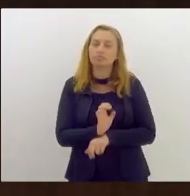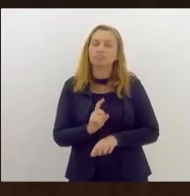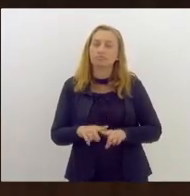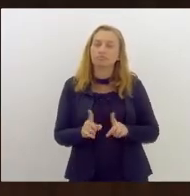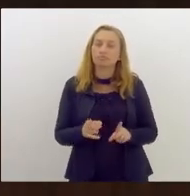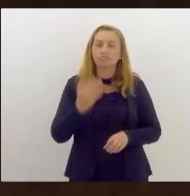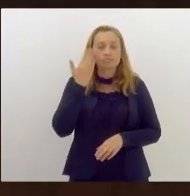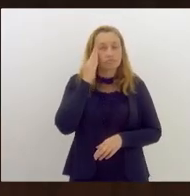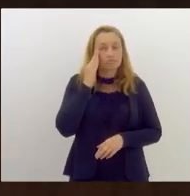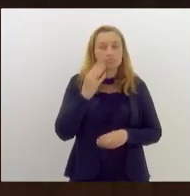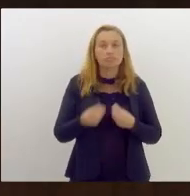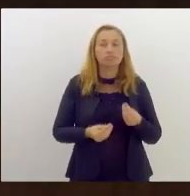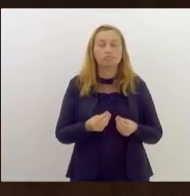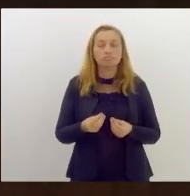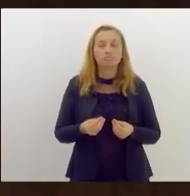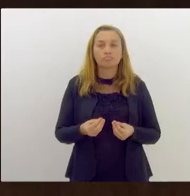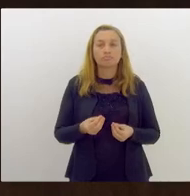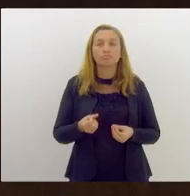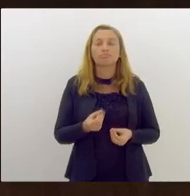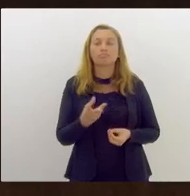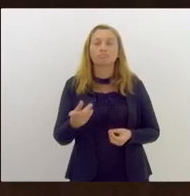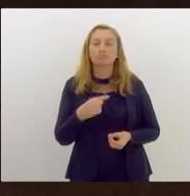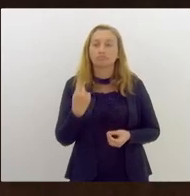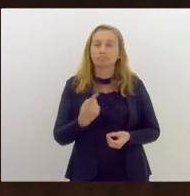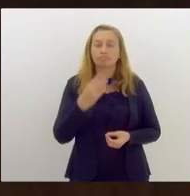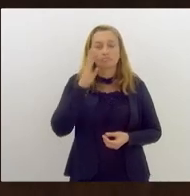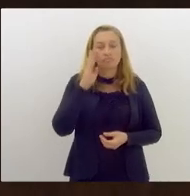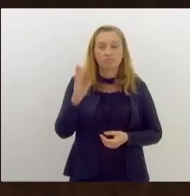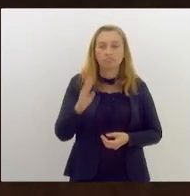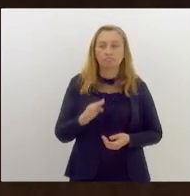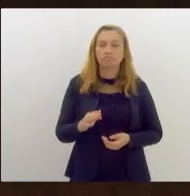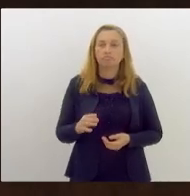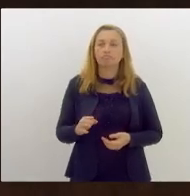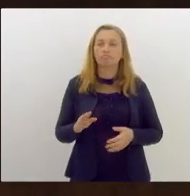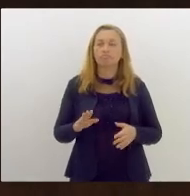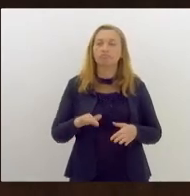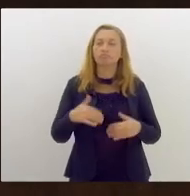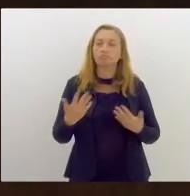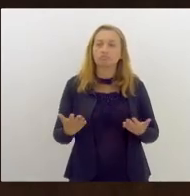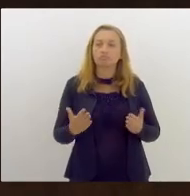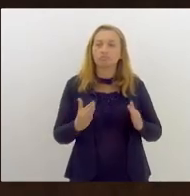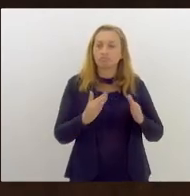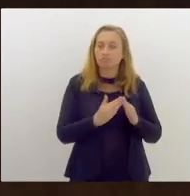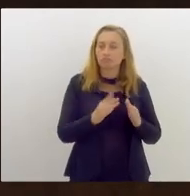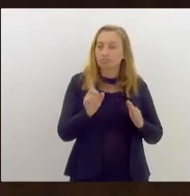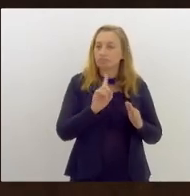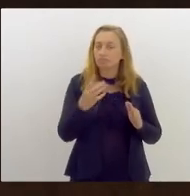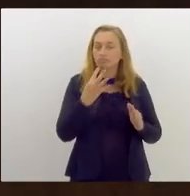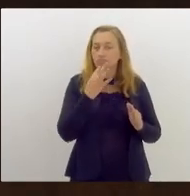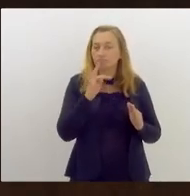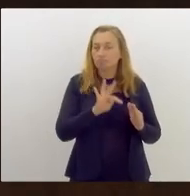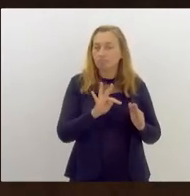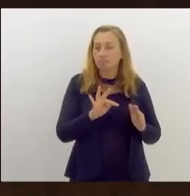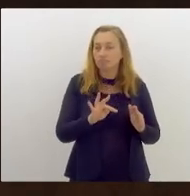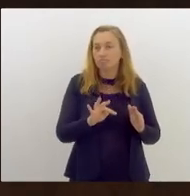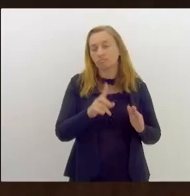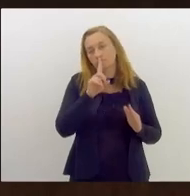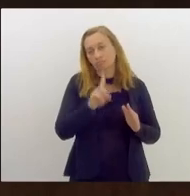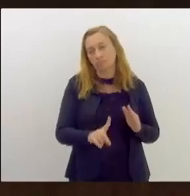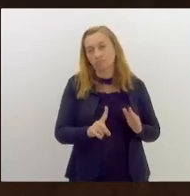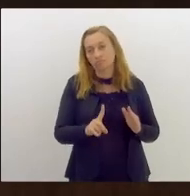gente está entendendo o quanto que o Parlamento é fundamental afinal de contas quando morar não é conhecido como direito